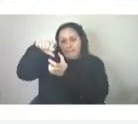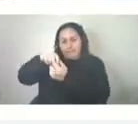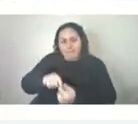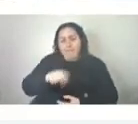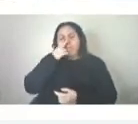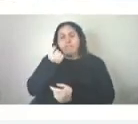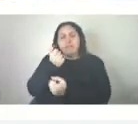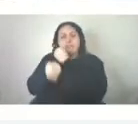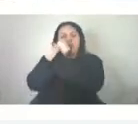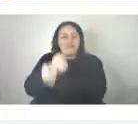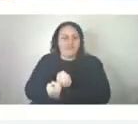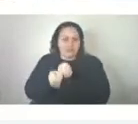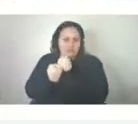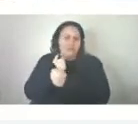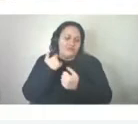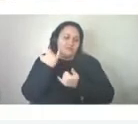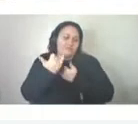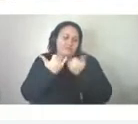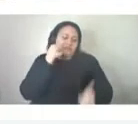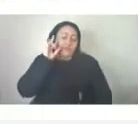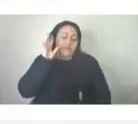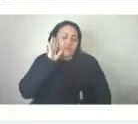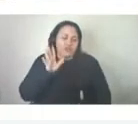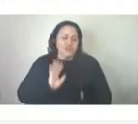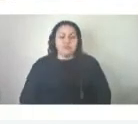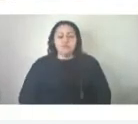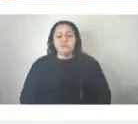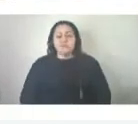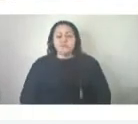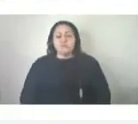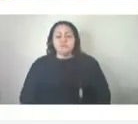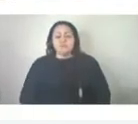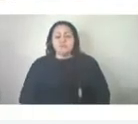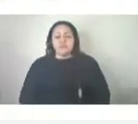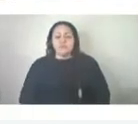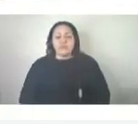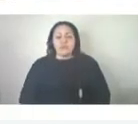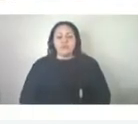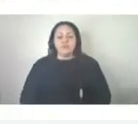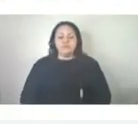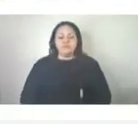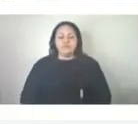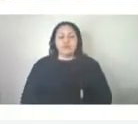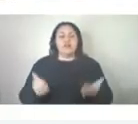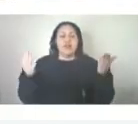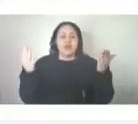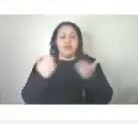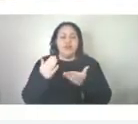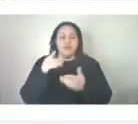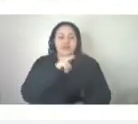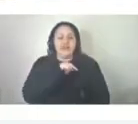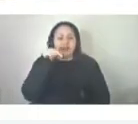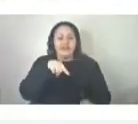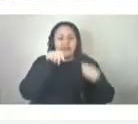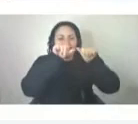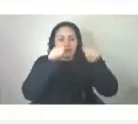passar. Bom, agora então eu faço um recorte dessas imagens, dessas minhas experiências, que até